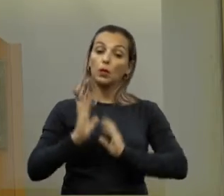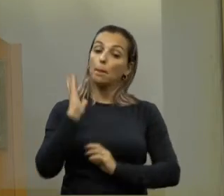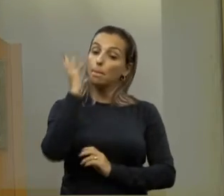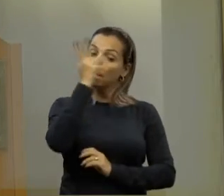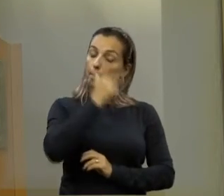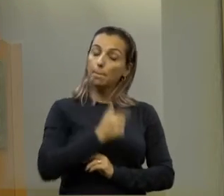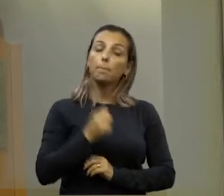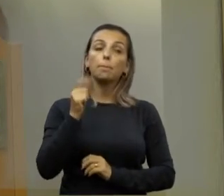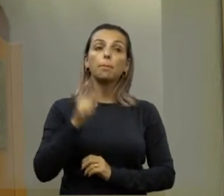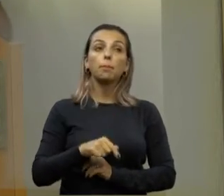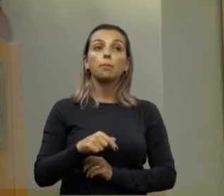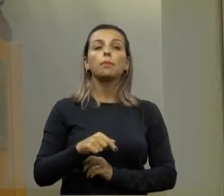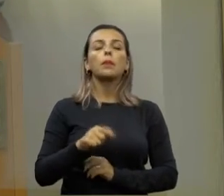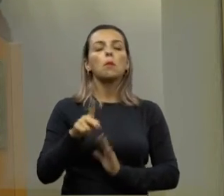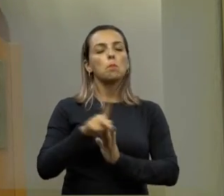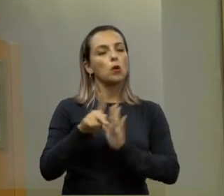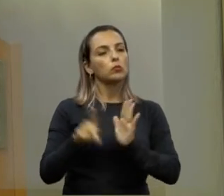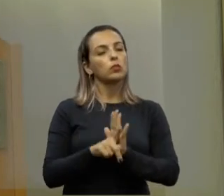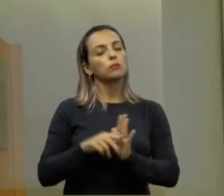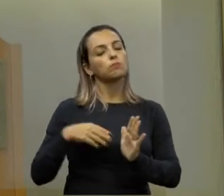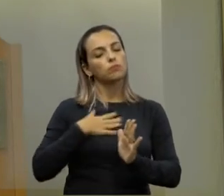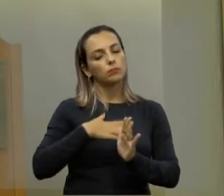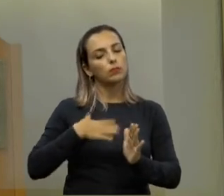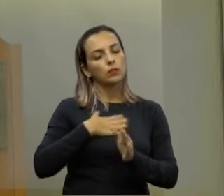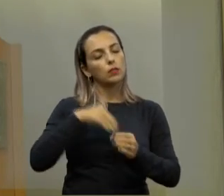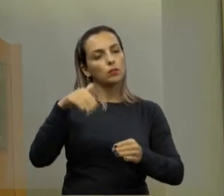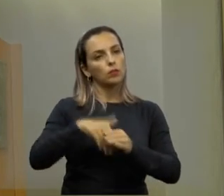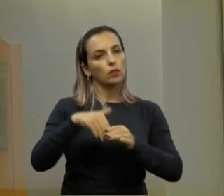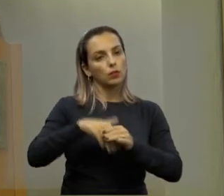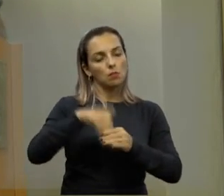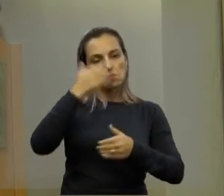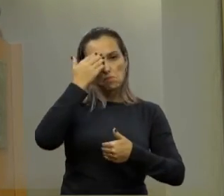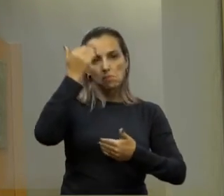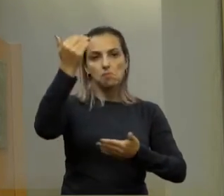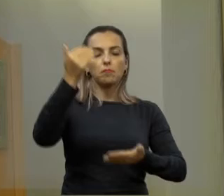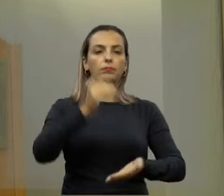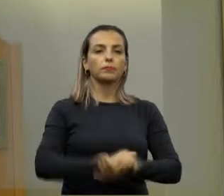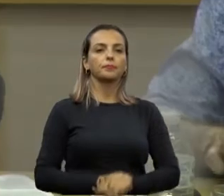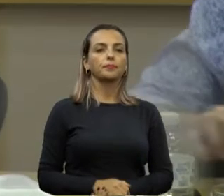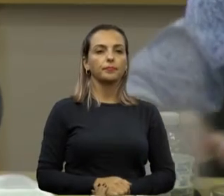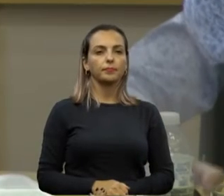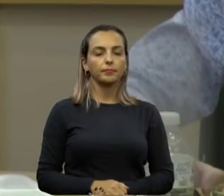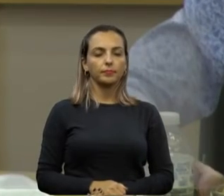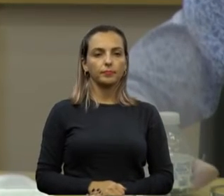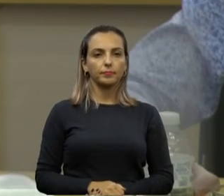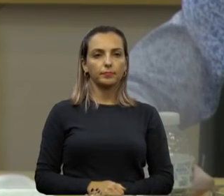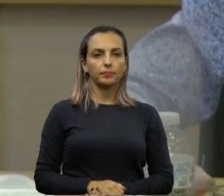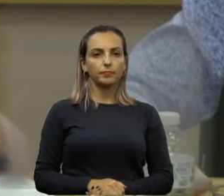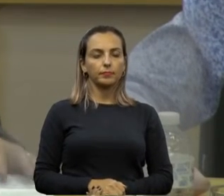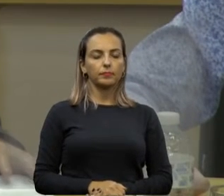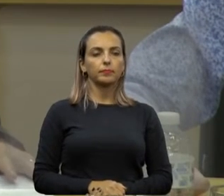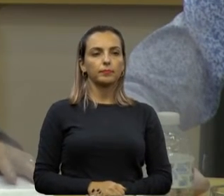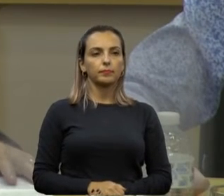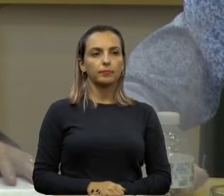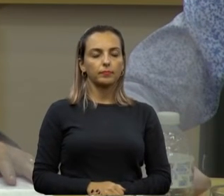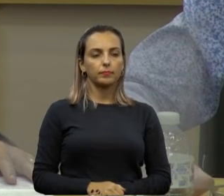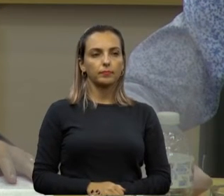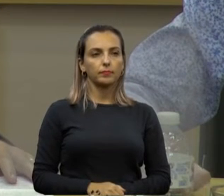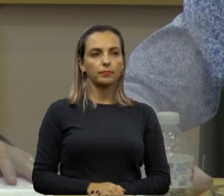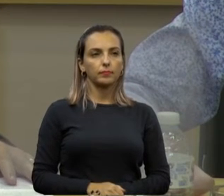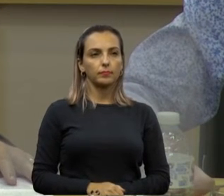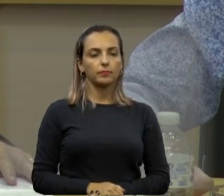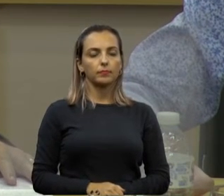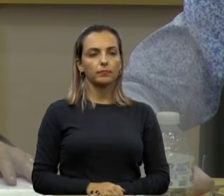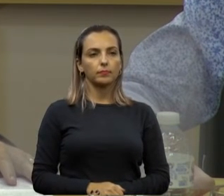nosso querido Vereador Gerson da farmácia um projeto a gente gosta de votar Obrigado presidente e obrigado Vereador